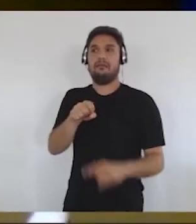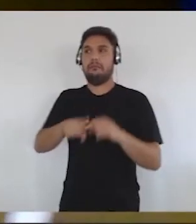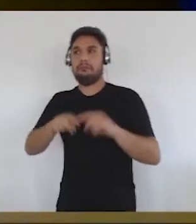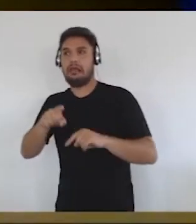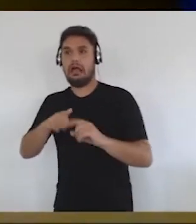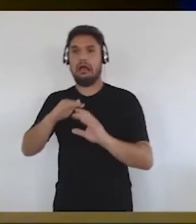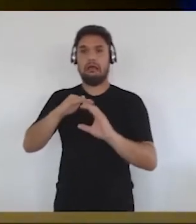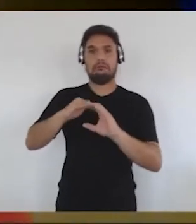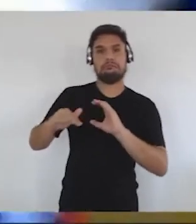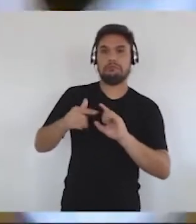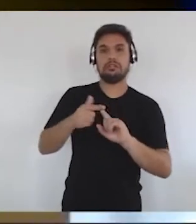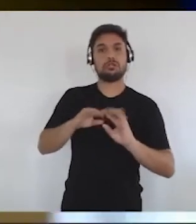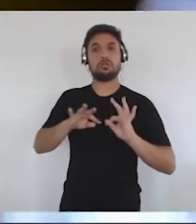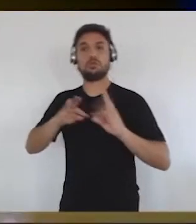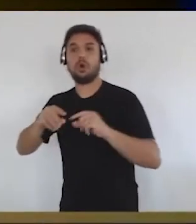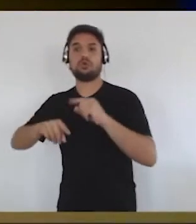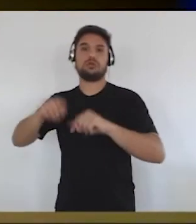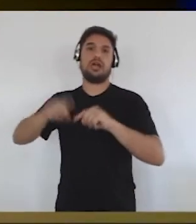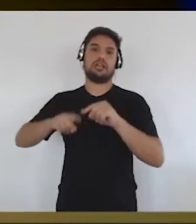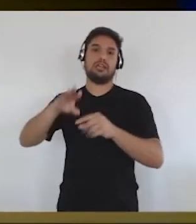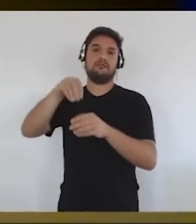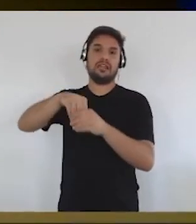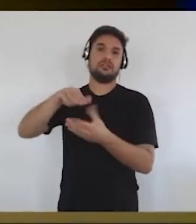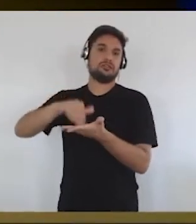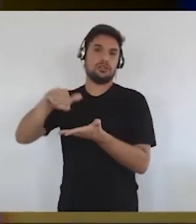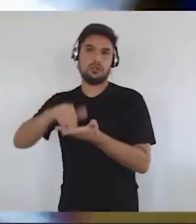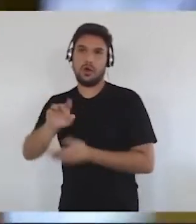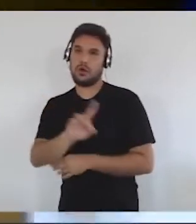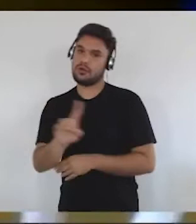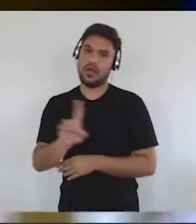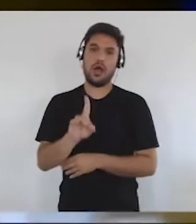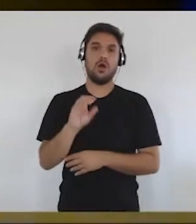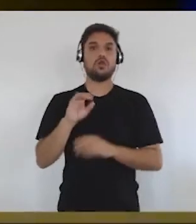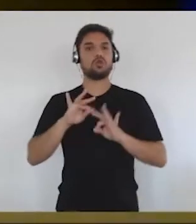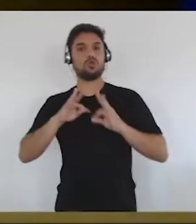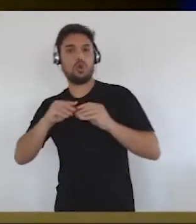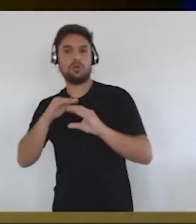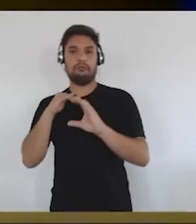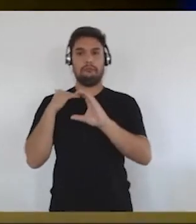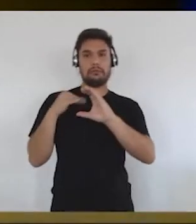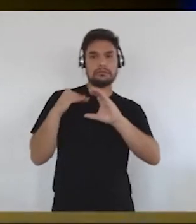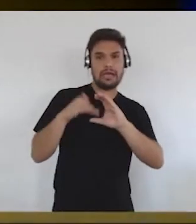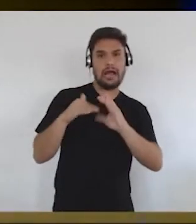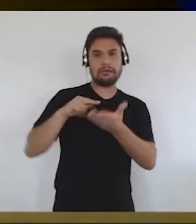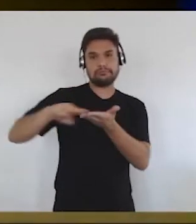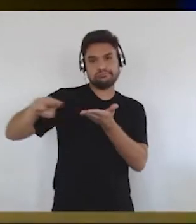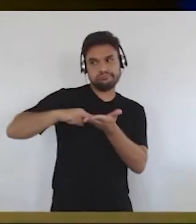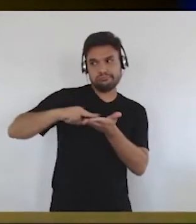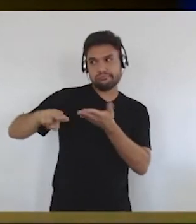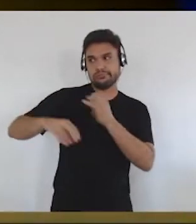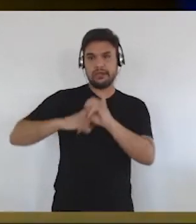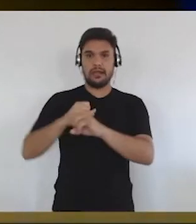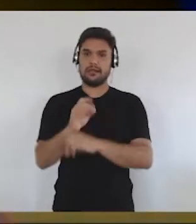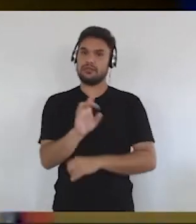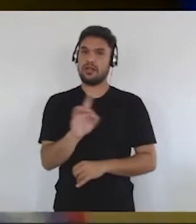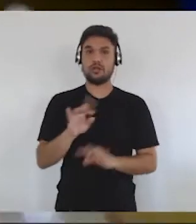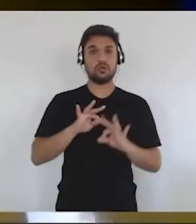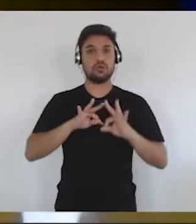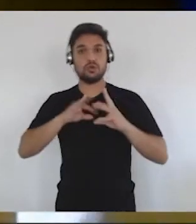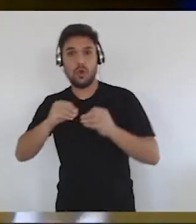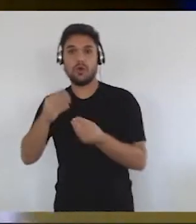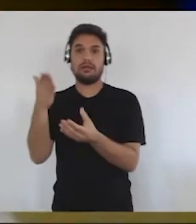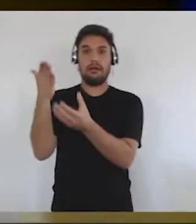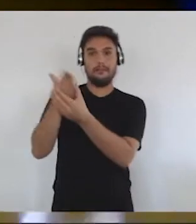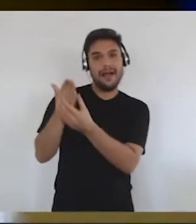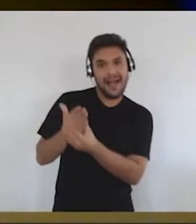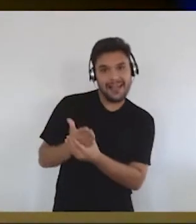ou eletrônicos, de todos os arquivos dos escritórios, de todas as mensagens eletrônicas do advogado, de todas as